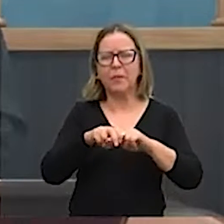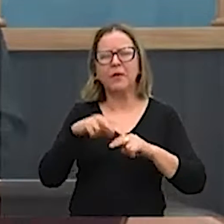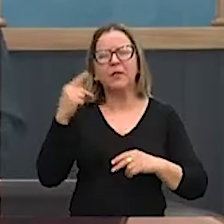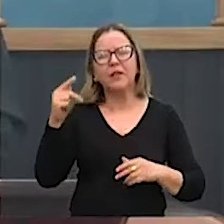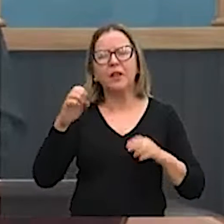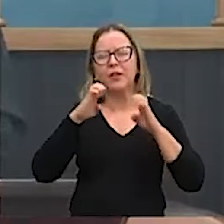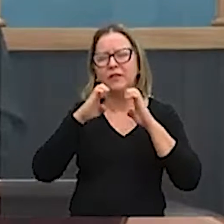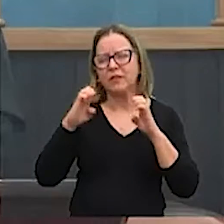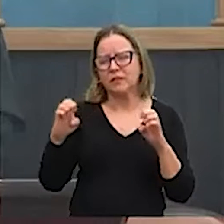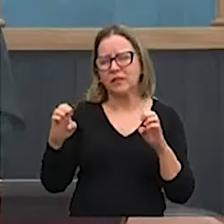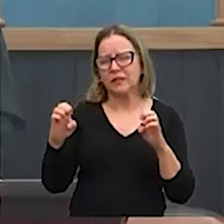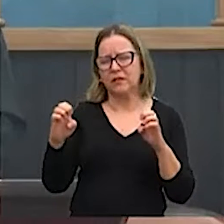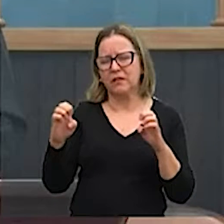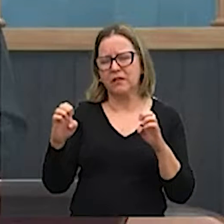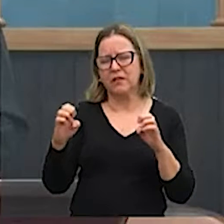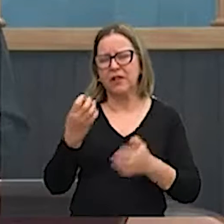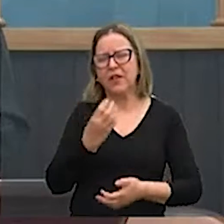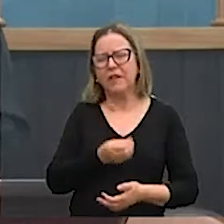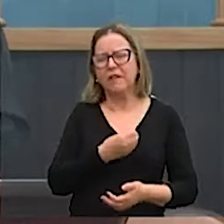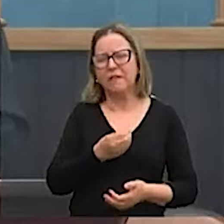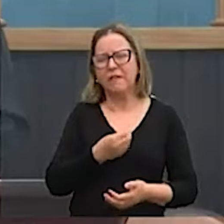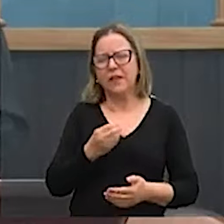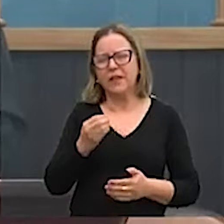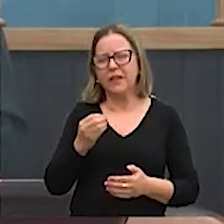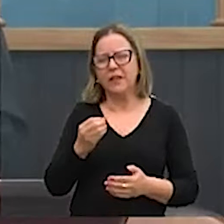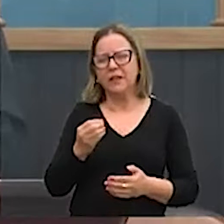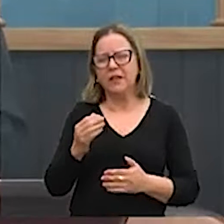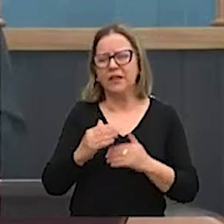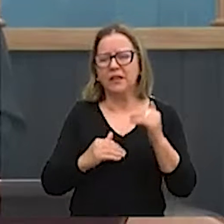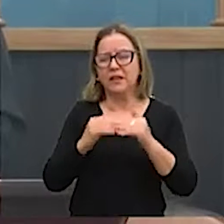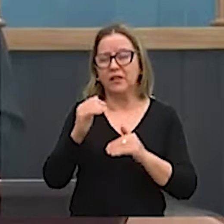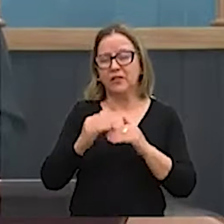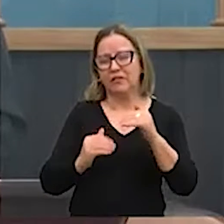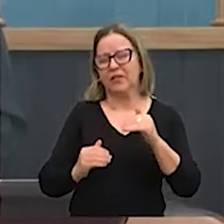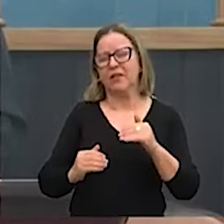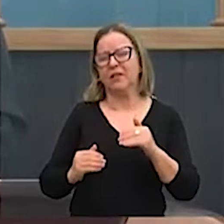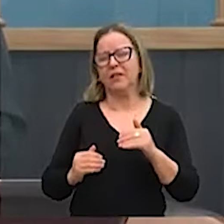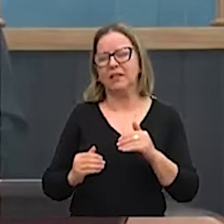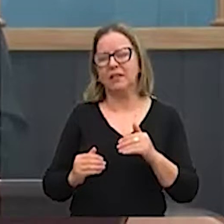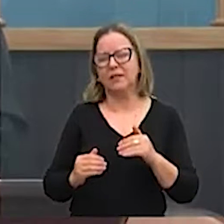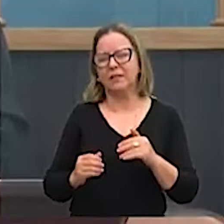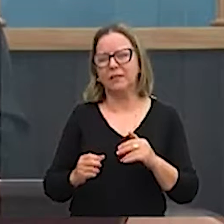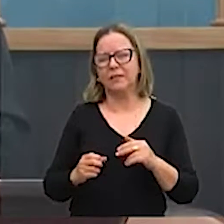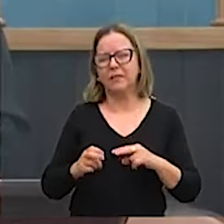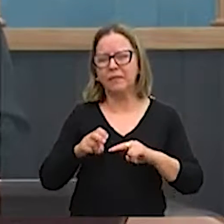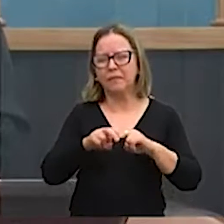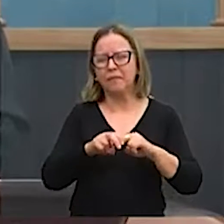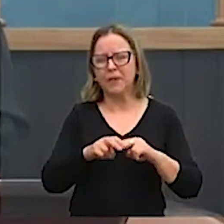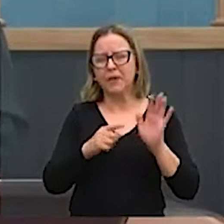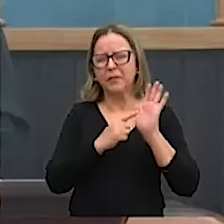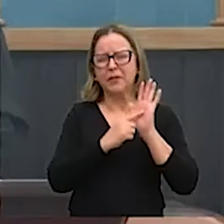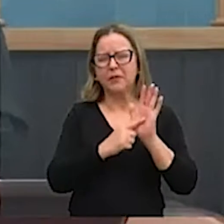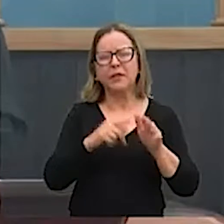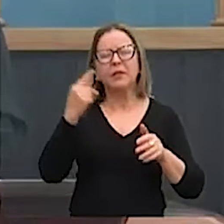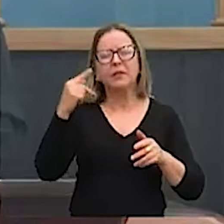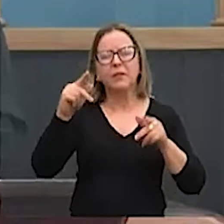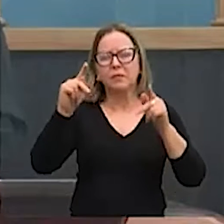evangelho, vidas sejam edificadas pela manifestação da tua